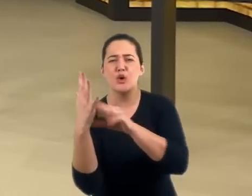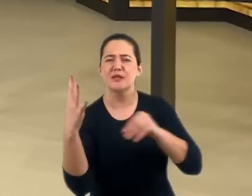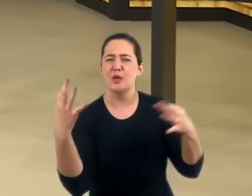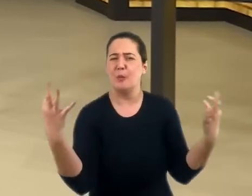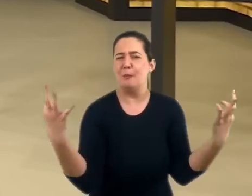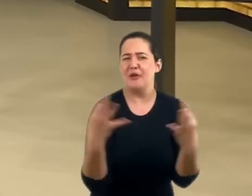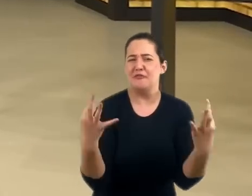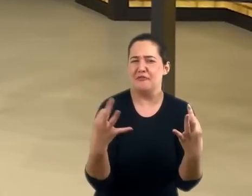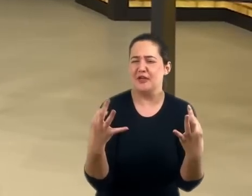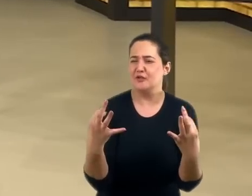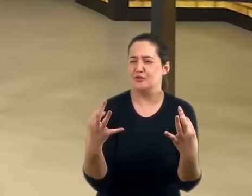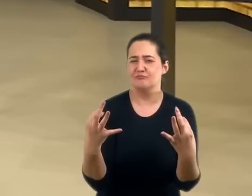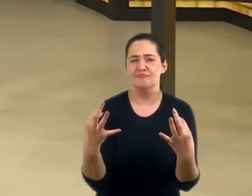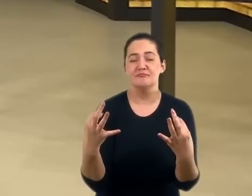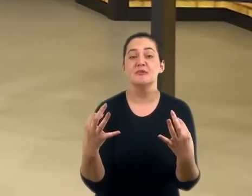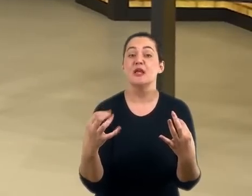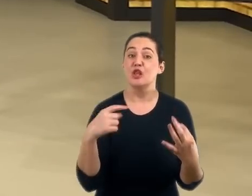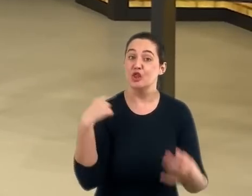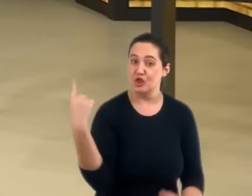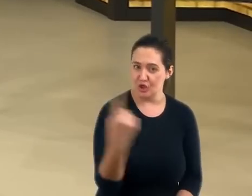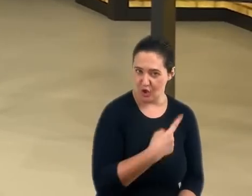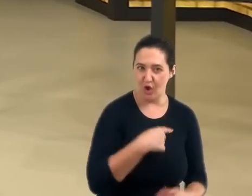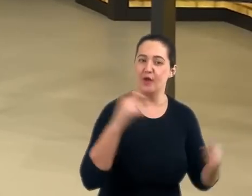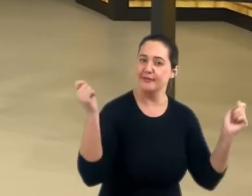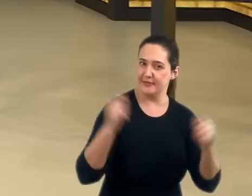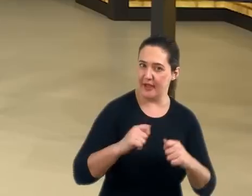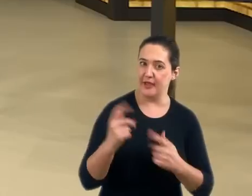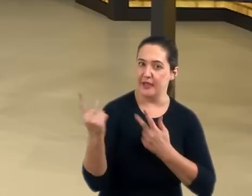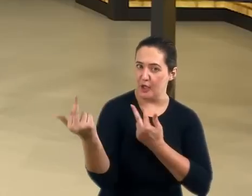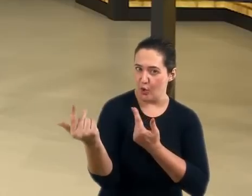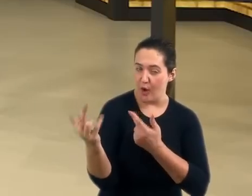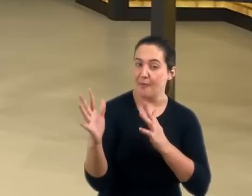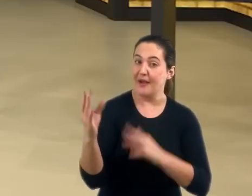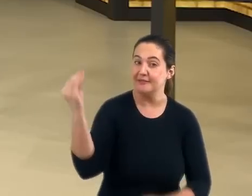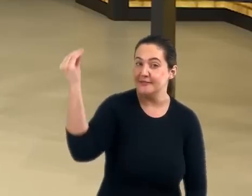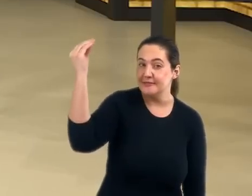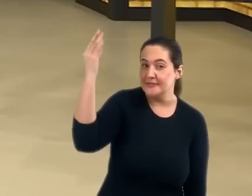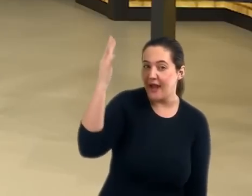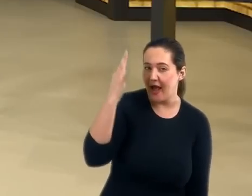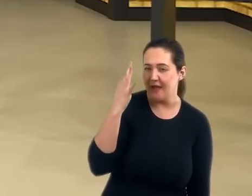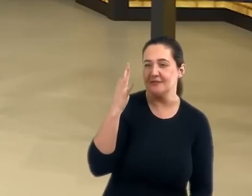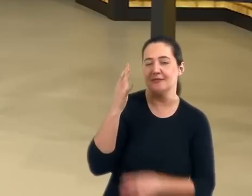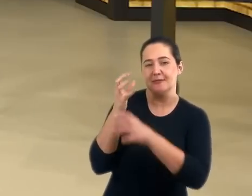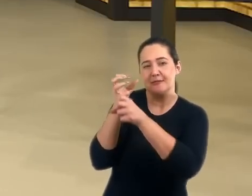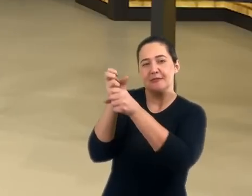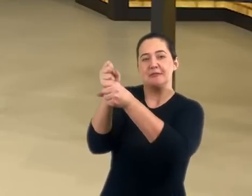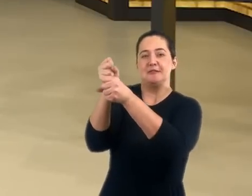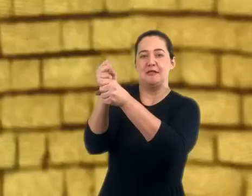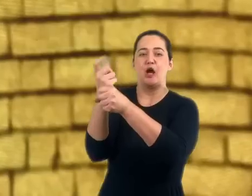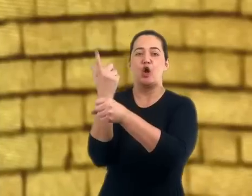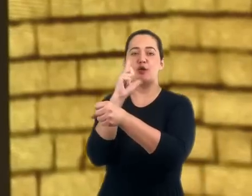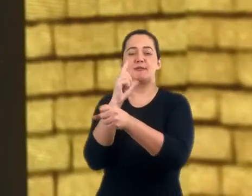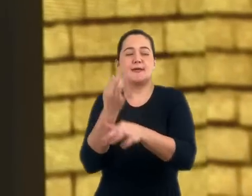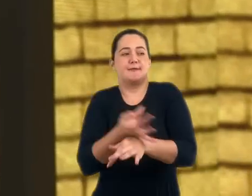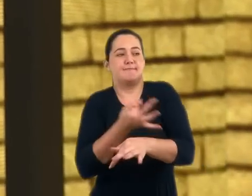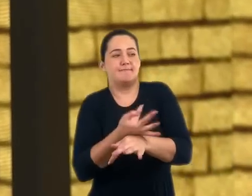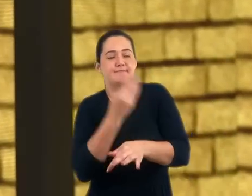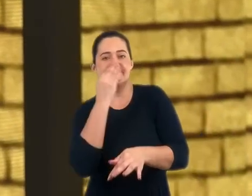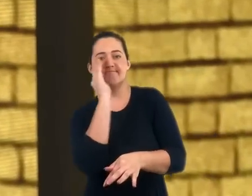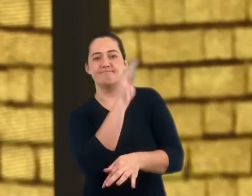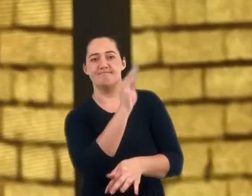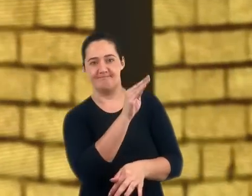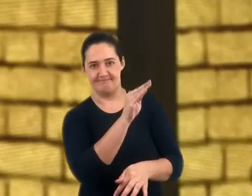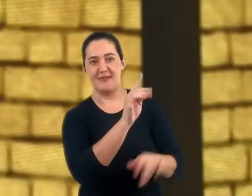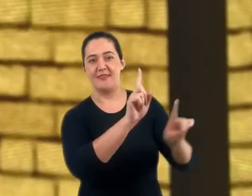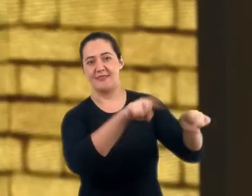nós também podemos, por sua graça, vencer a tentação, vencer ao inimigo. É por esta razão que eu